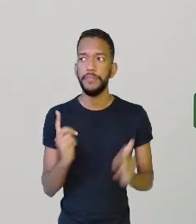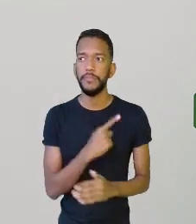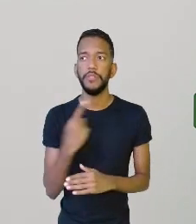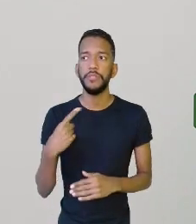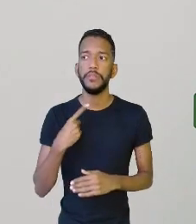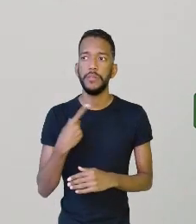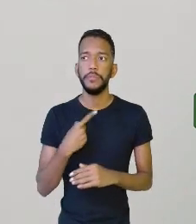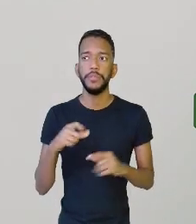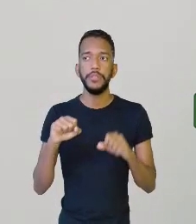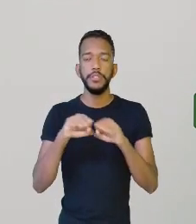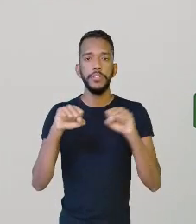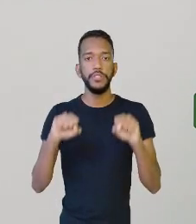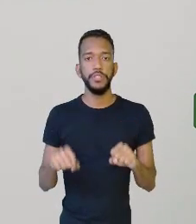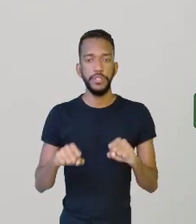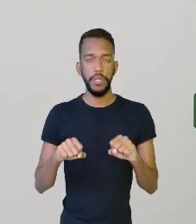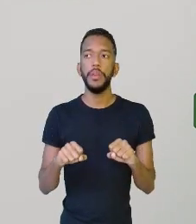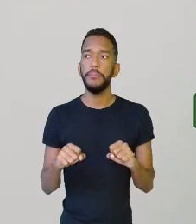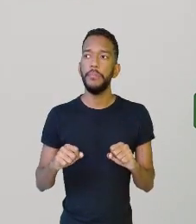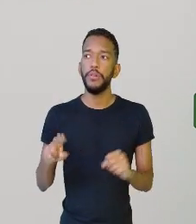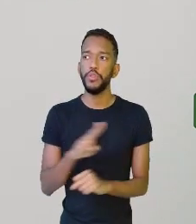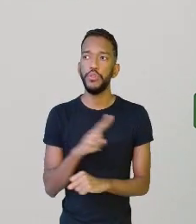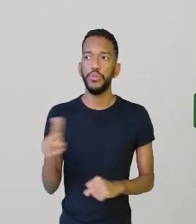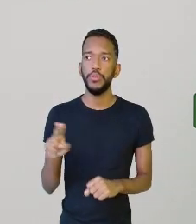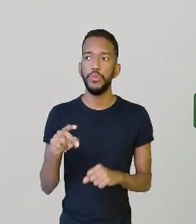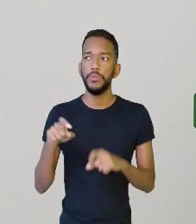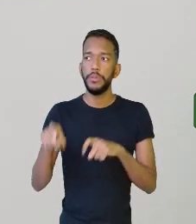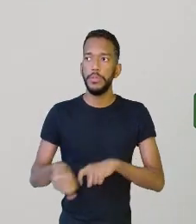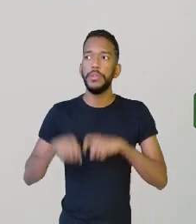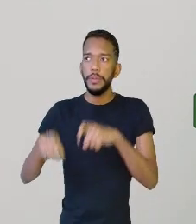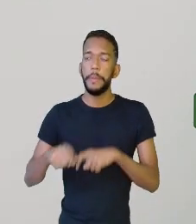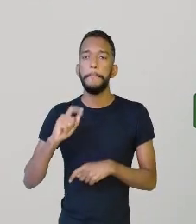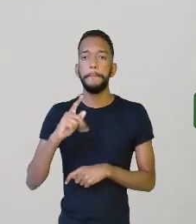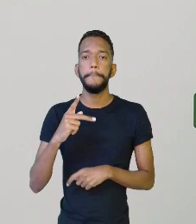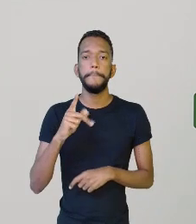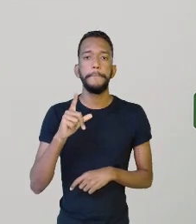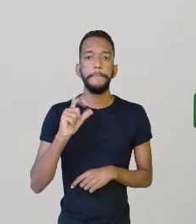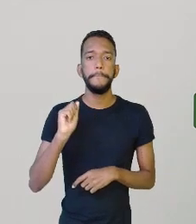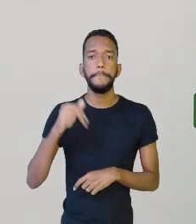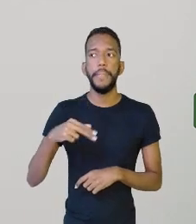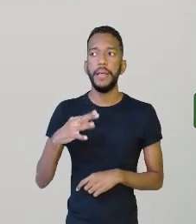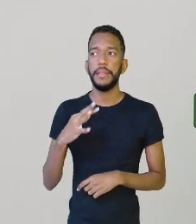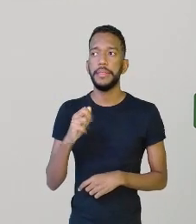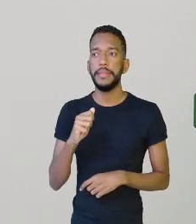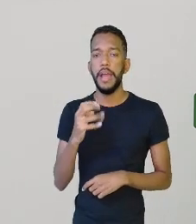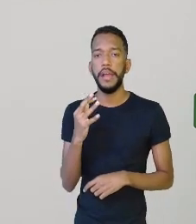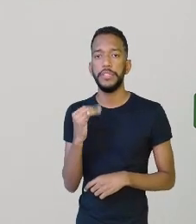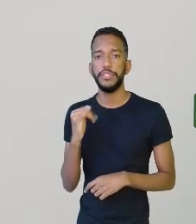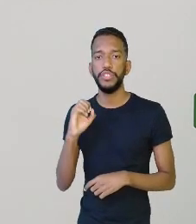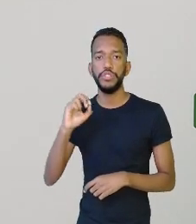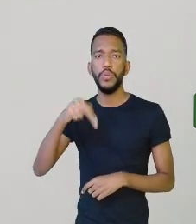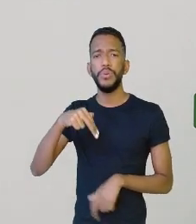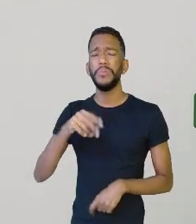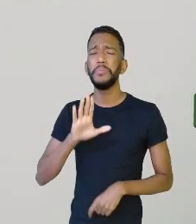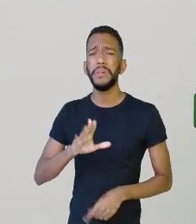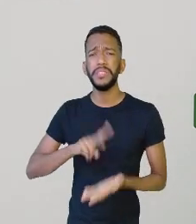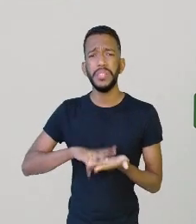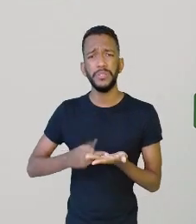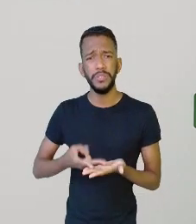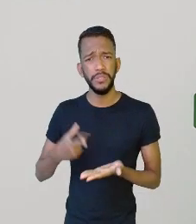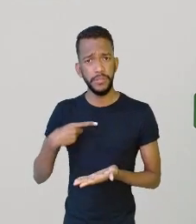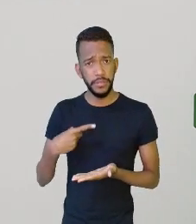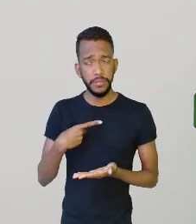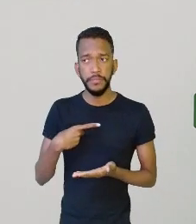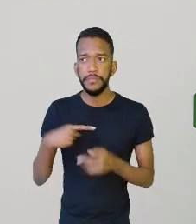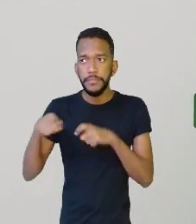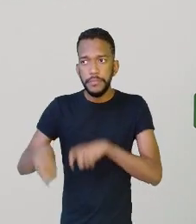um sistema conhecido como plantation. É um nome em inglês. Aí você pode perguntar, mas tem tradução, professor? Esse nome